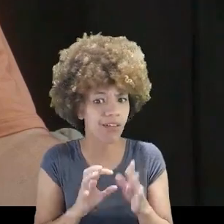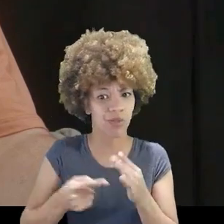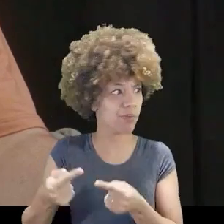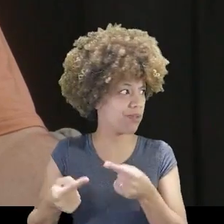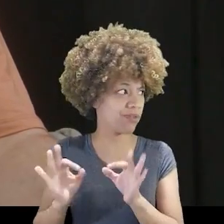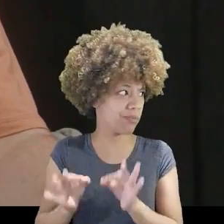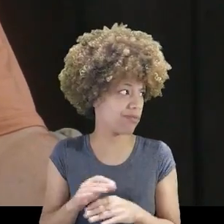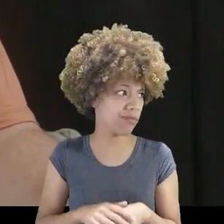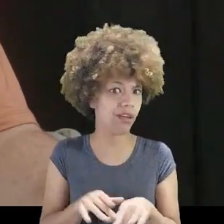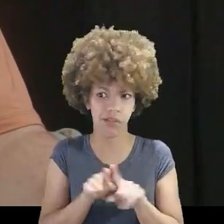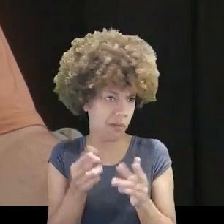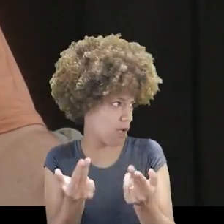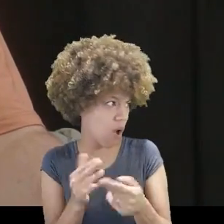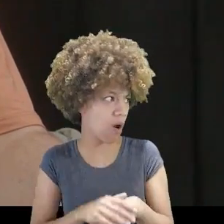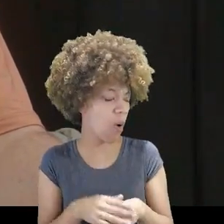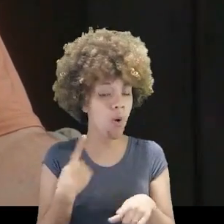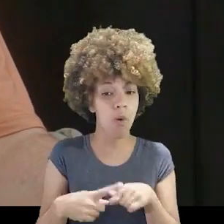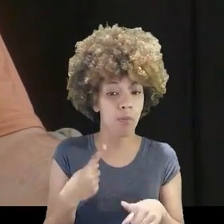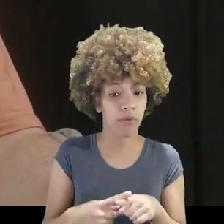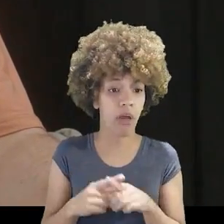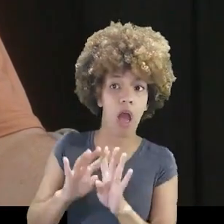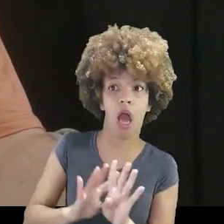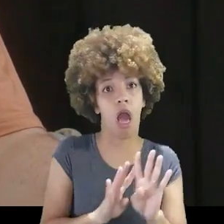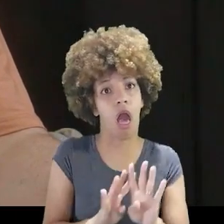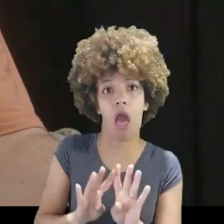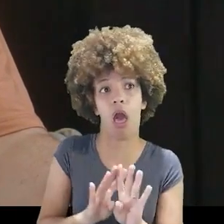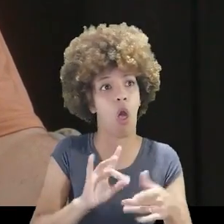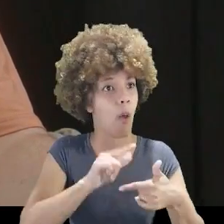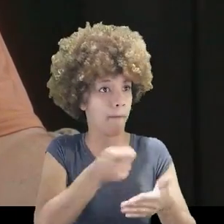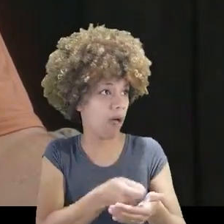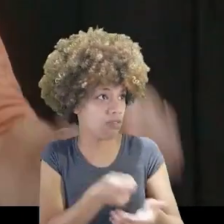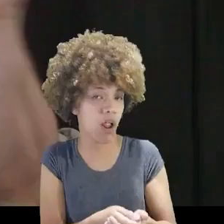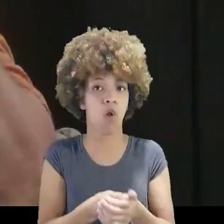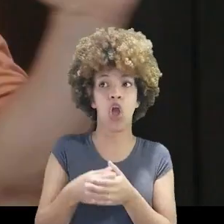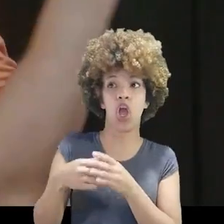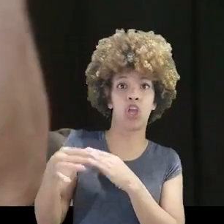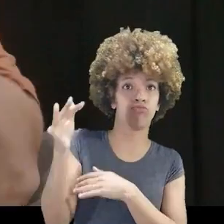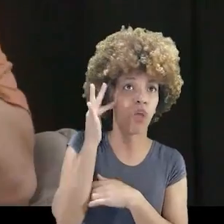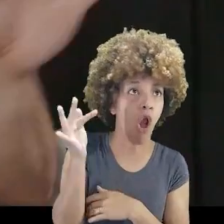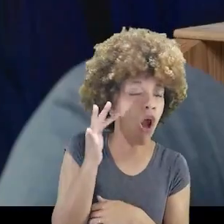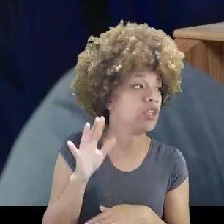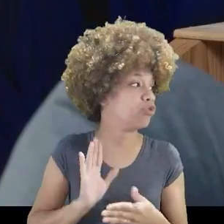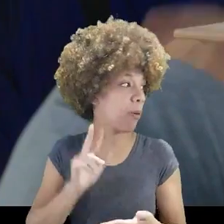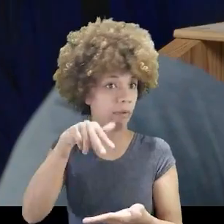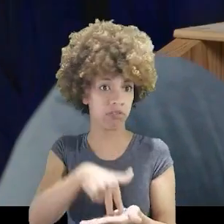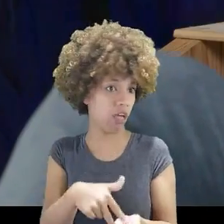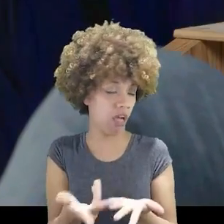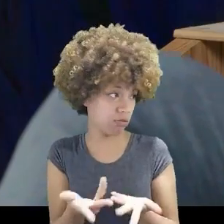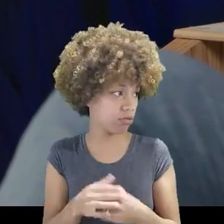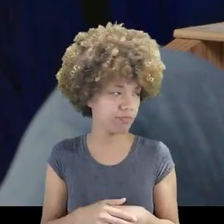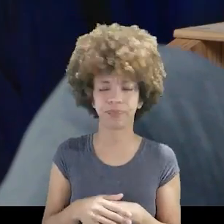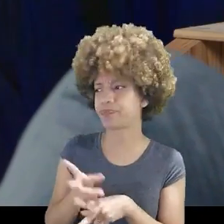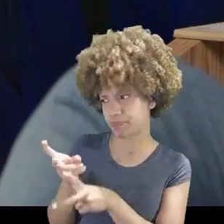não pode ficar mente correto você tanto quanto porque você segue um padrão ideológico de pertencimento baseado